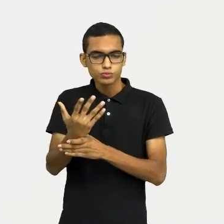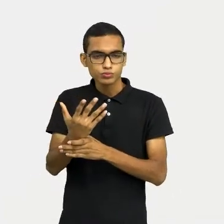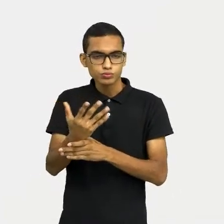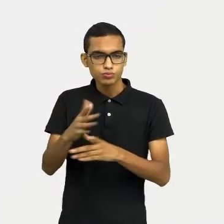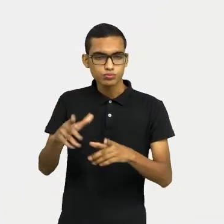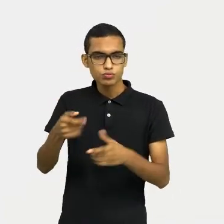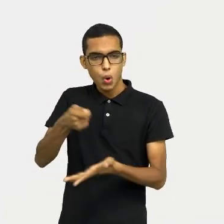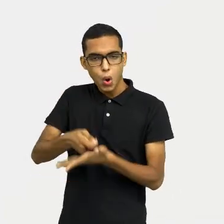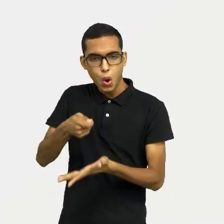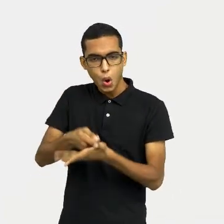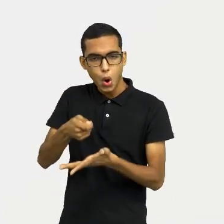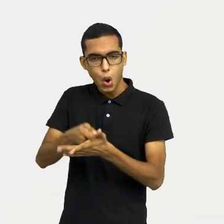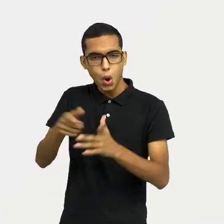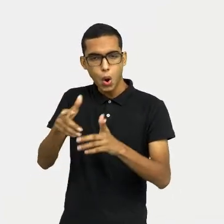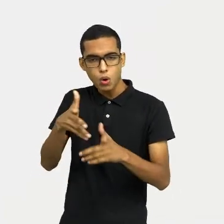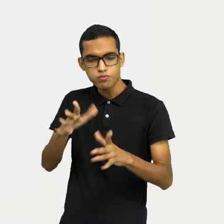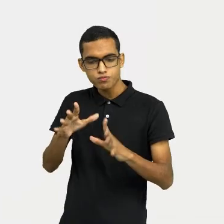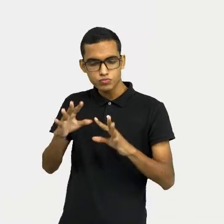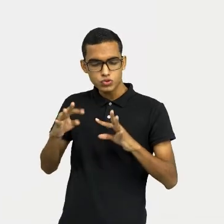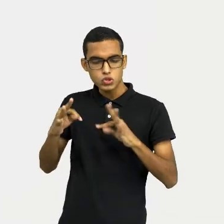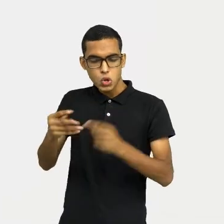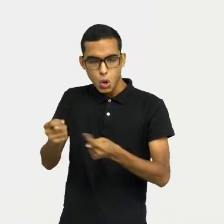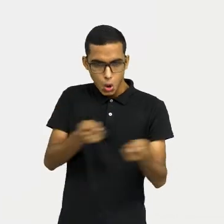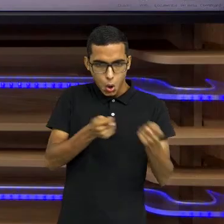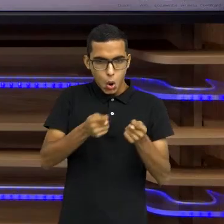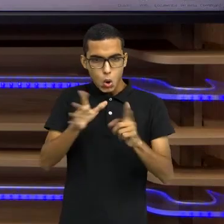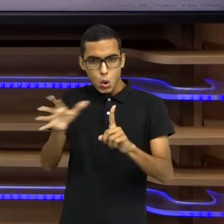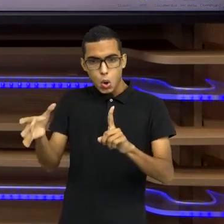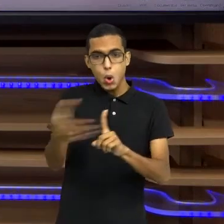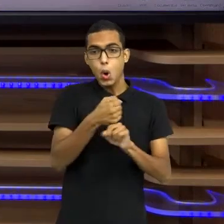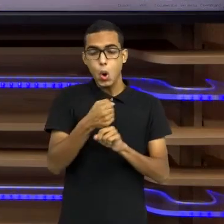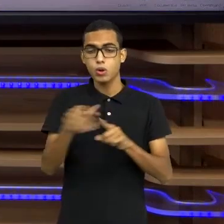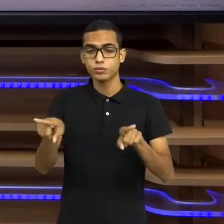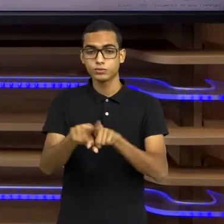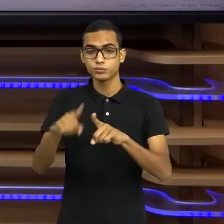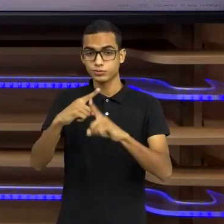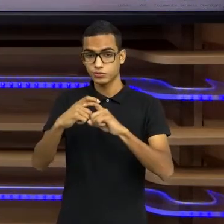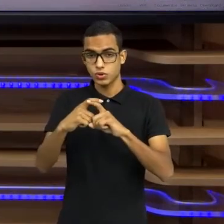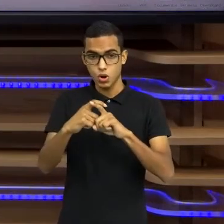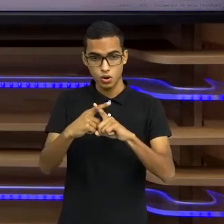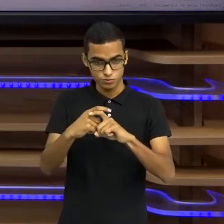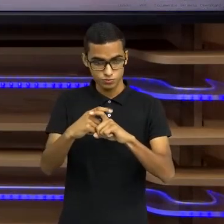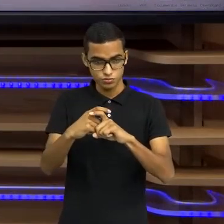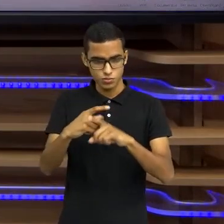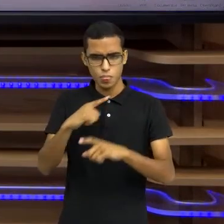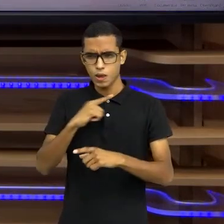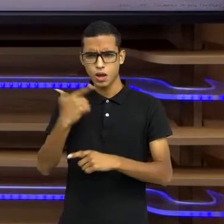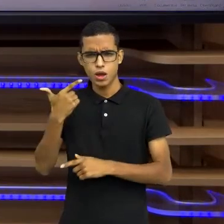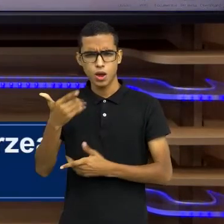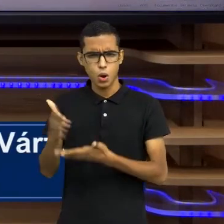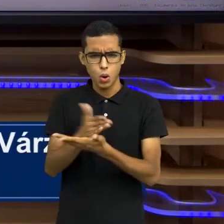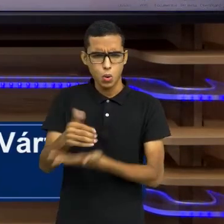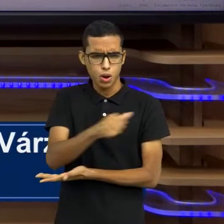um desequilíbrio, certo? Então, nós temos alguém aí para nossa interação?